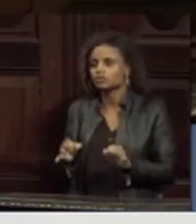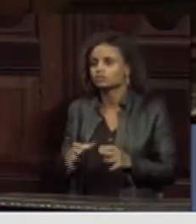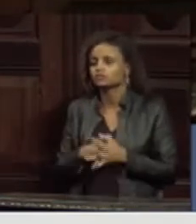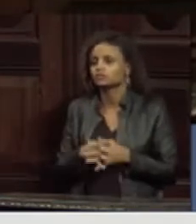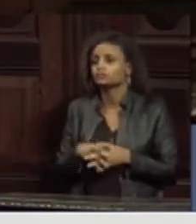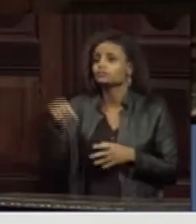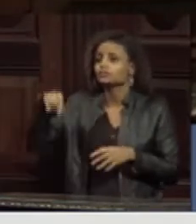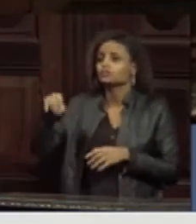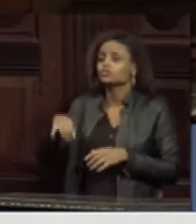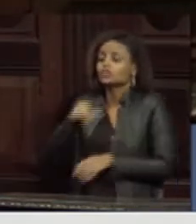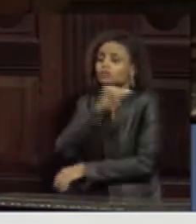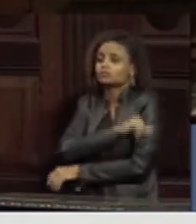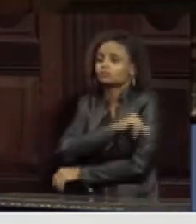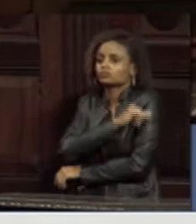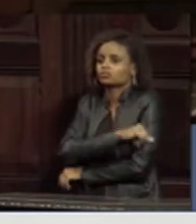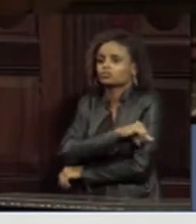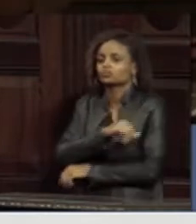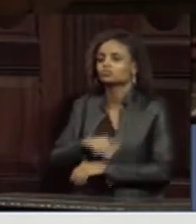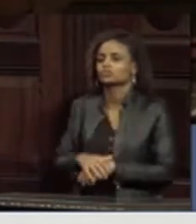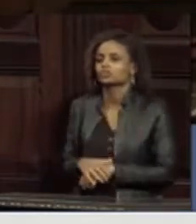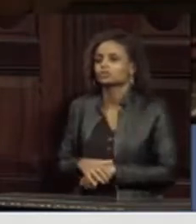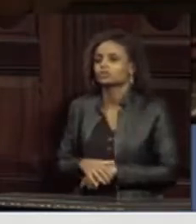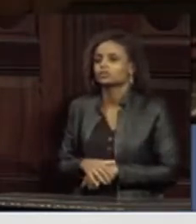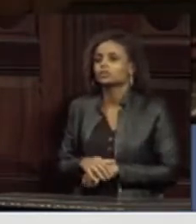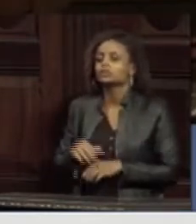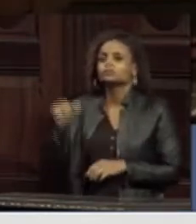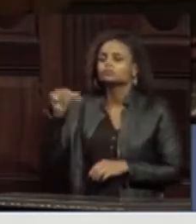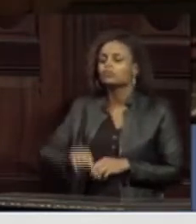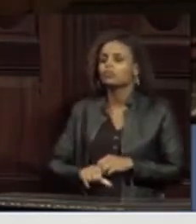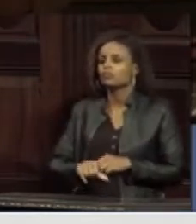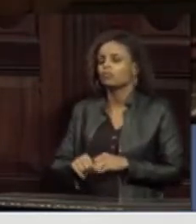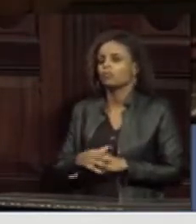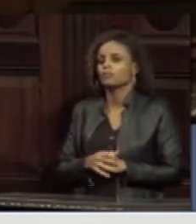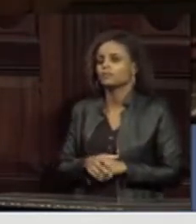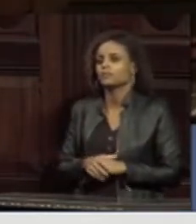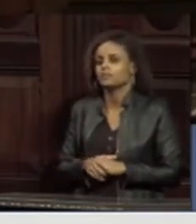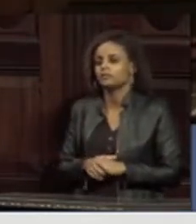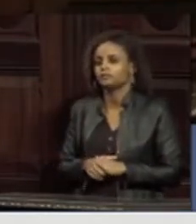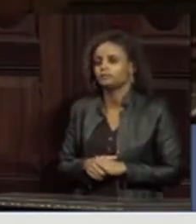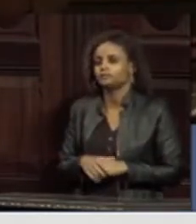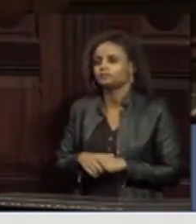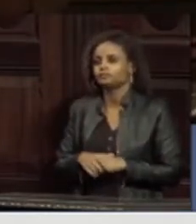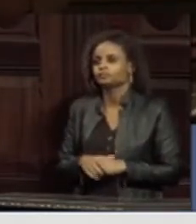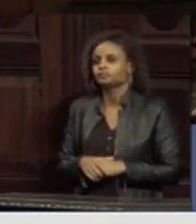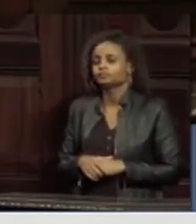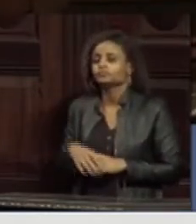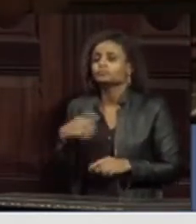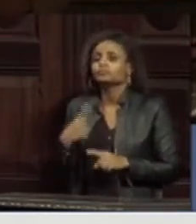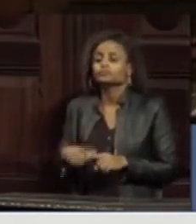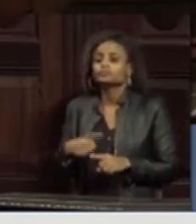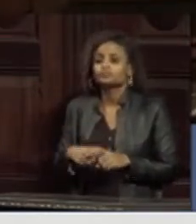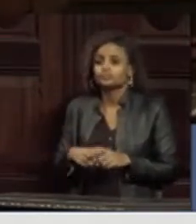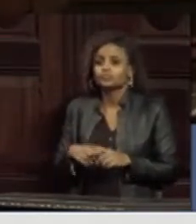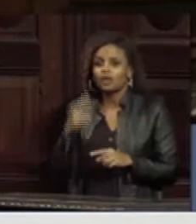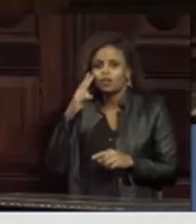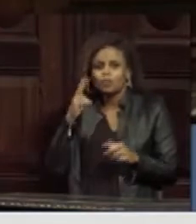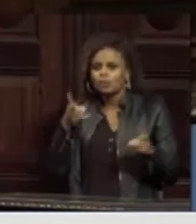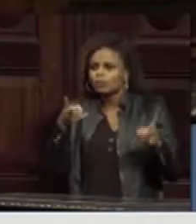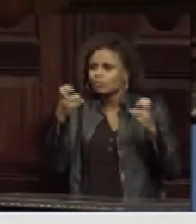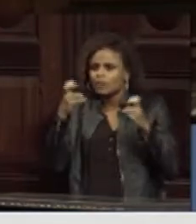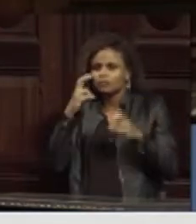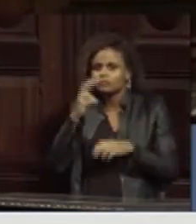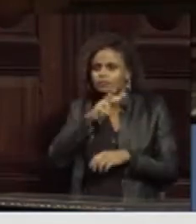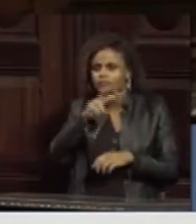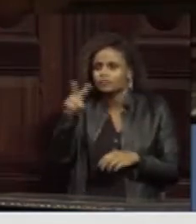no estado do Rio de Janeiro, pior ainda, o que a gente observa é